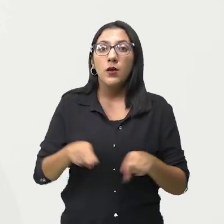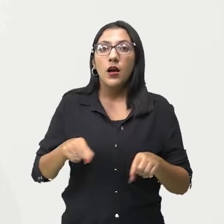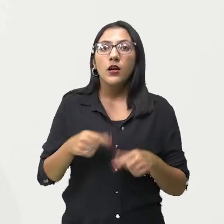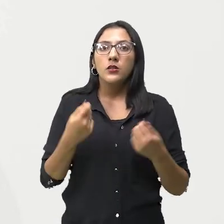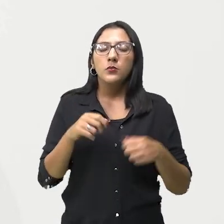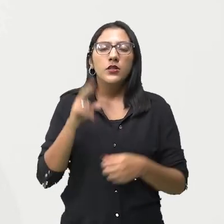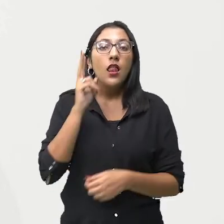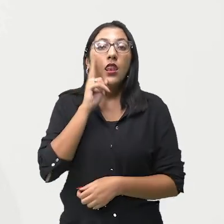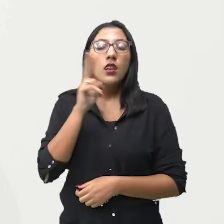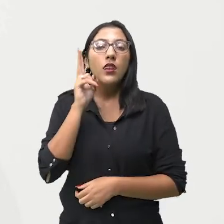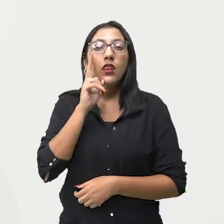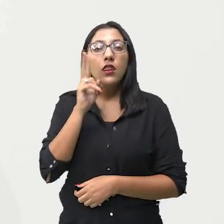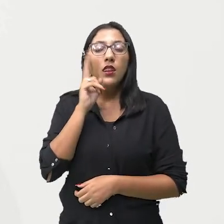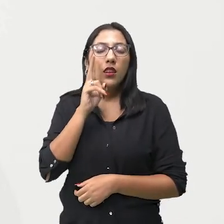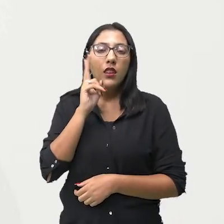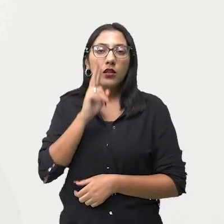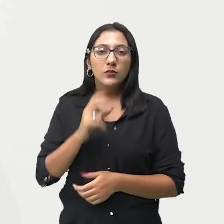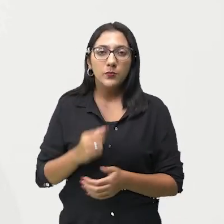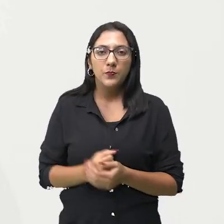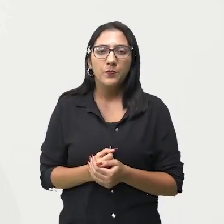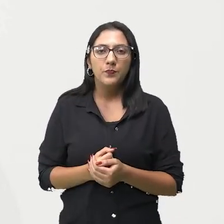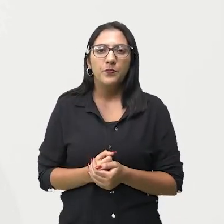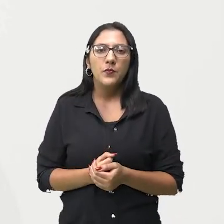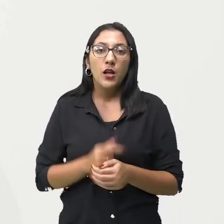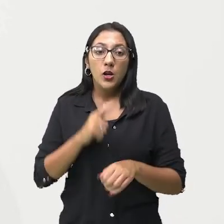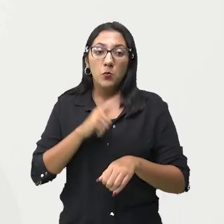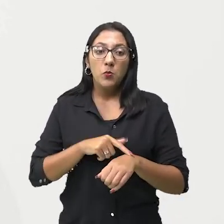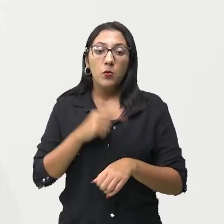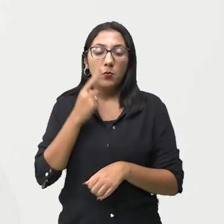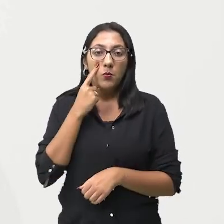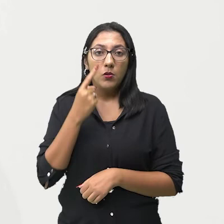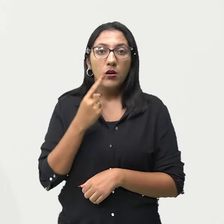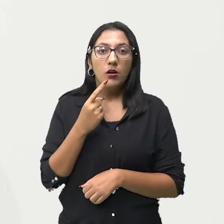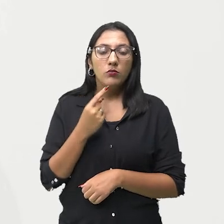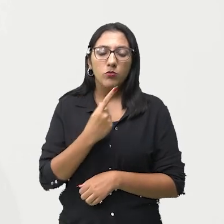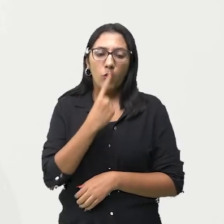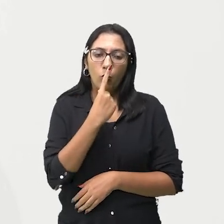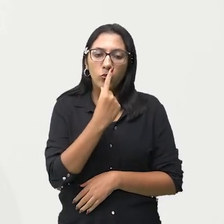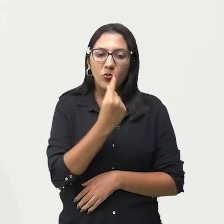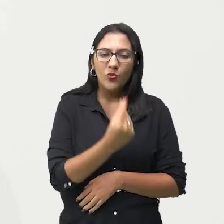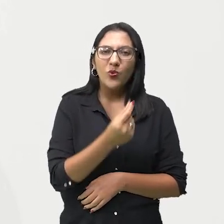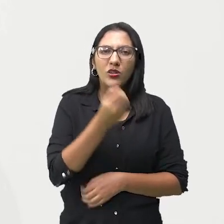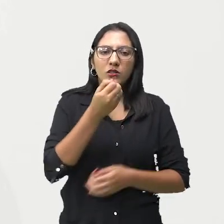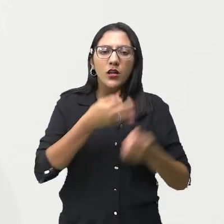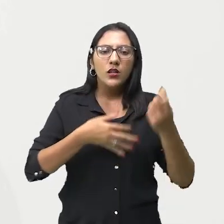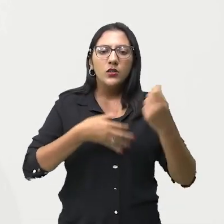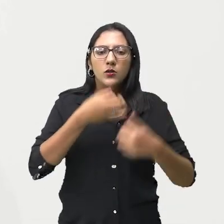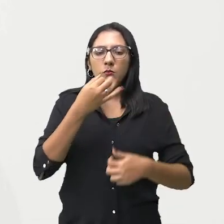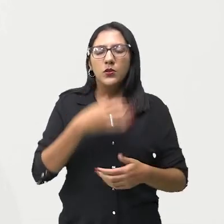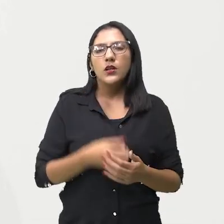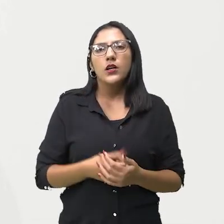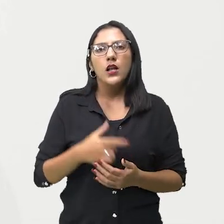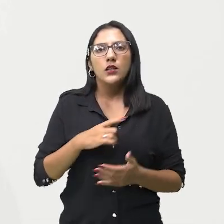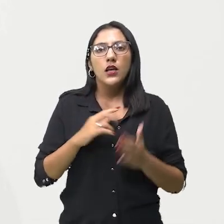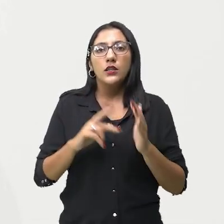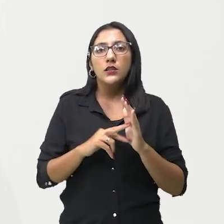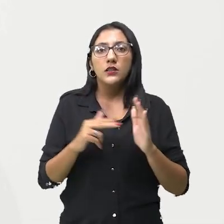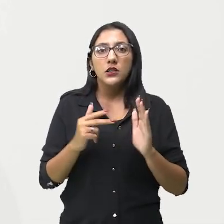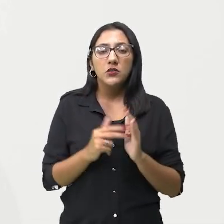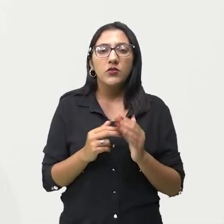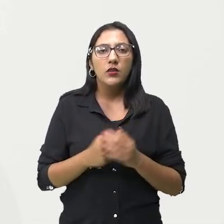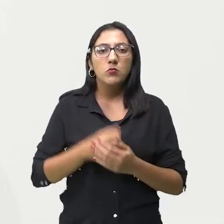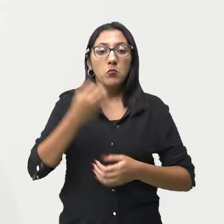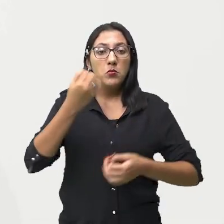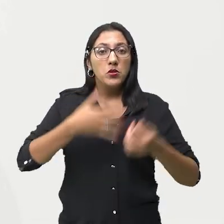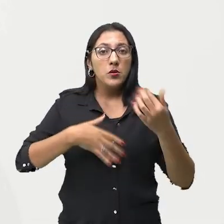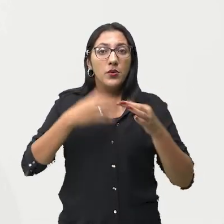tem que lembrar que no momento em que o Tucano fala, ele está falando em discurso direto. Então